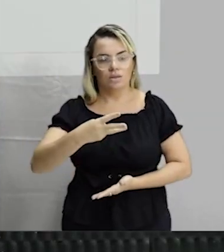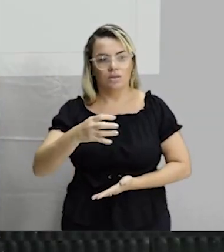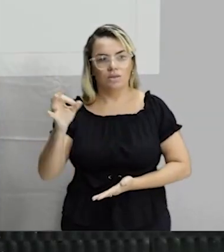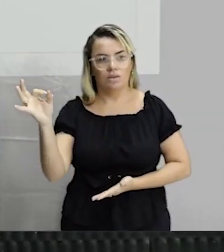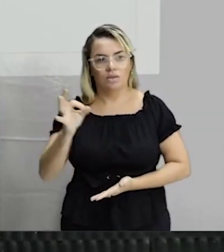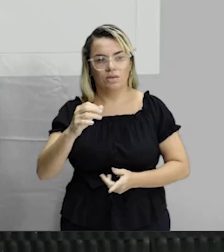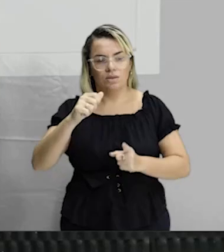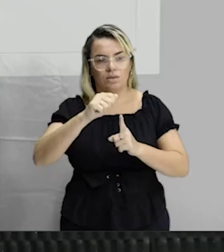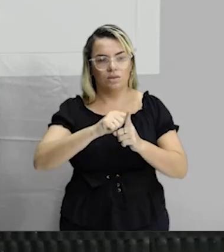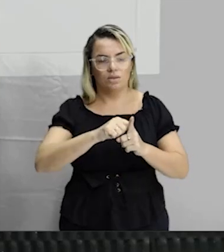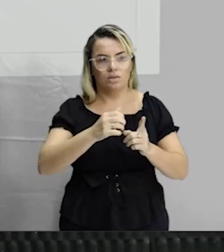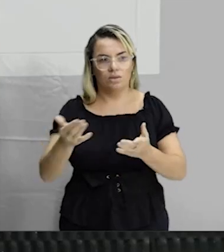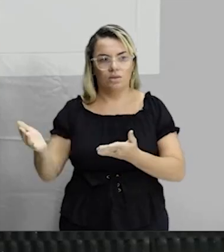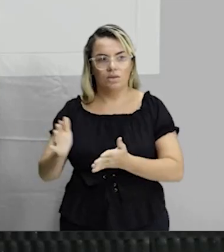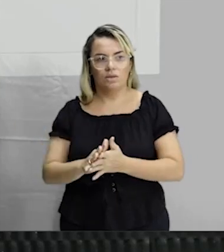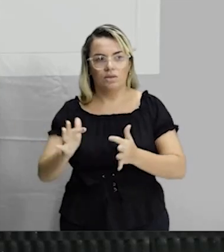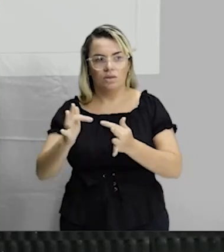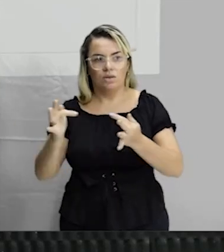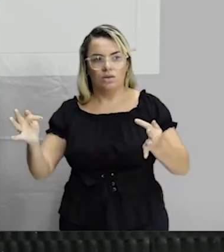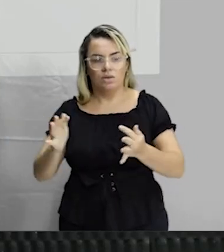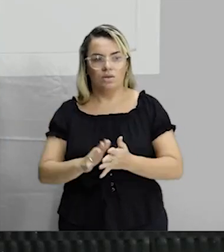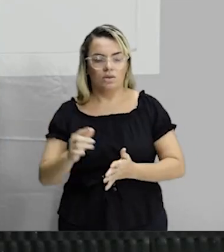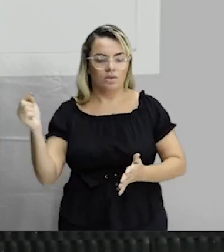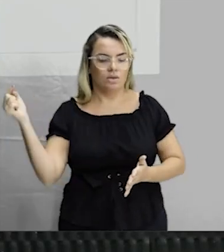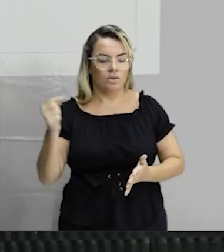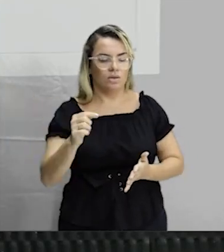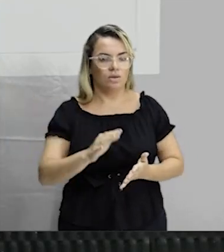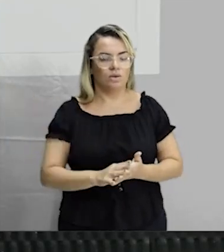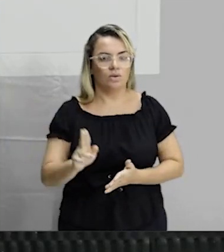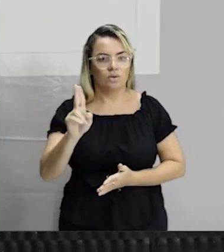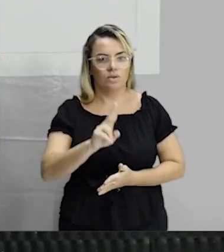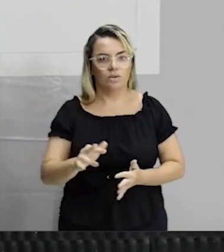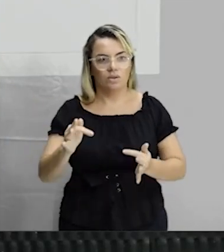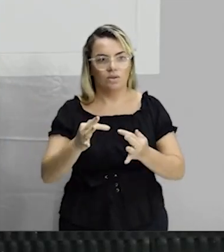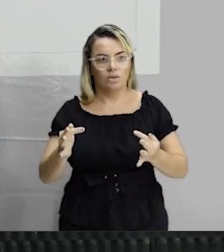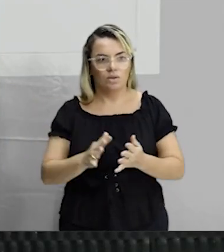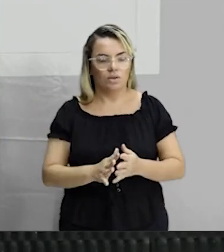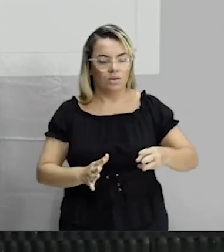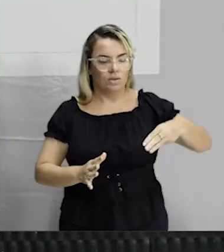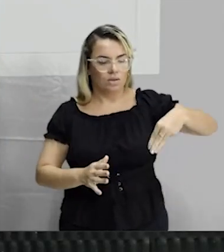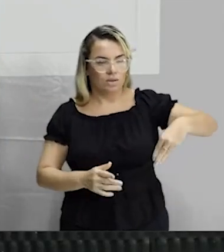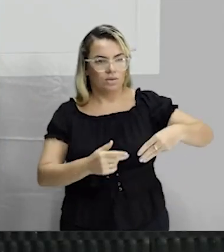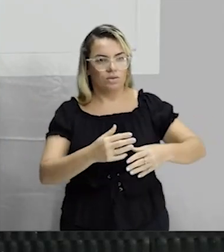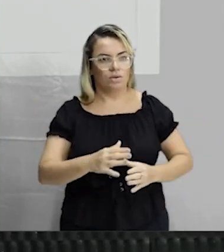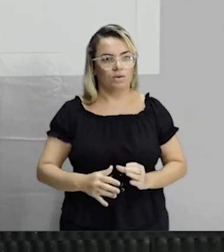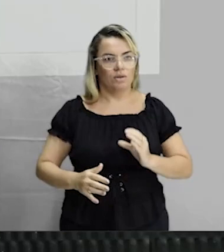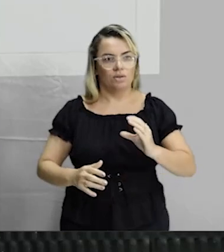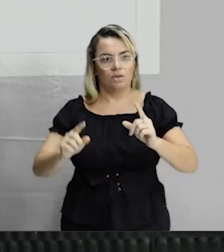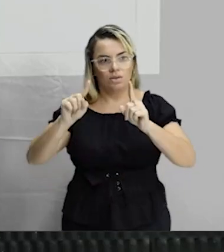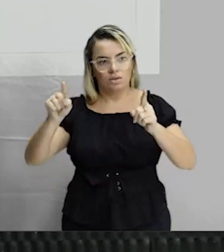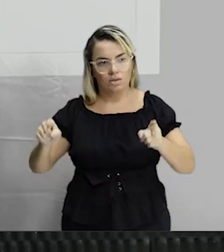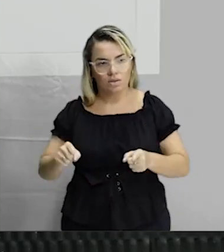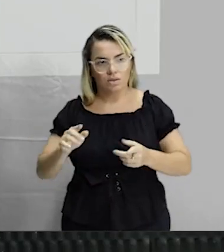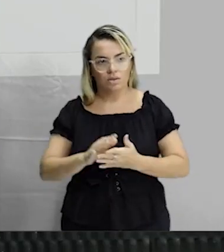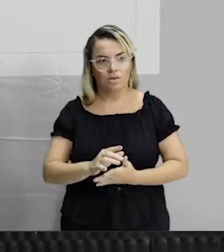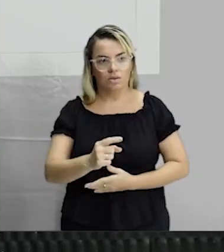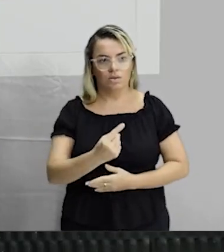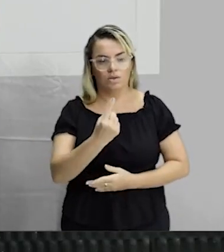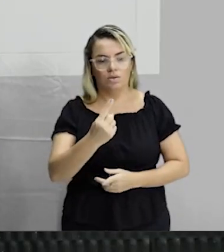outra saída, ó. M igual a C, que multiplica 1 mais I elevado a